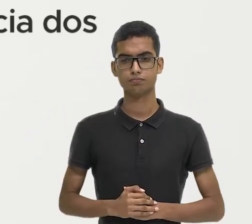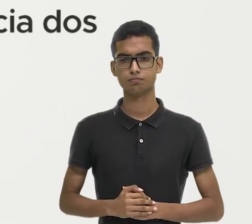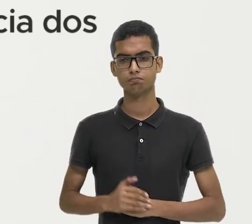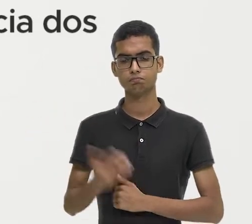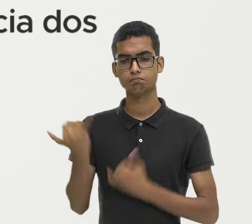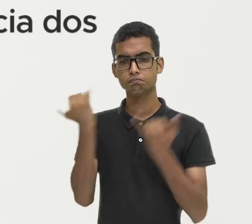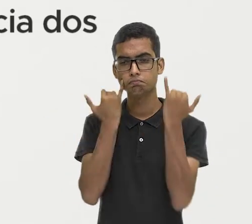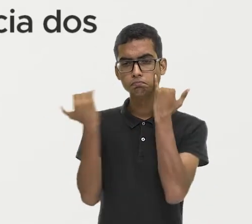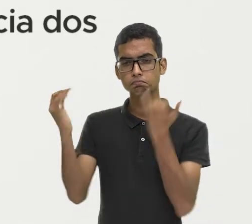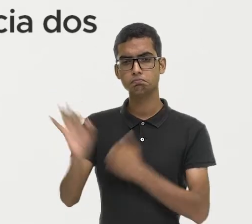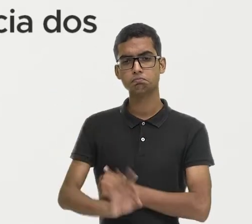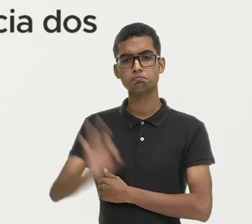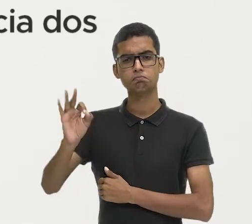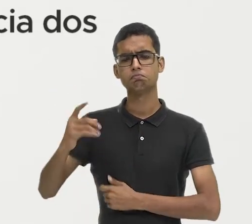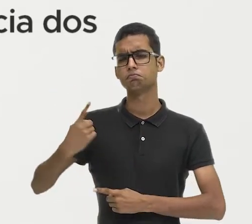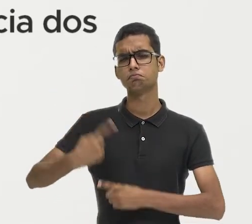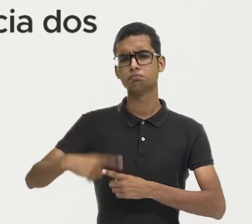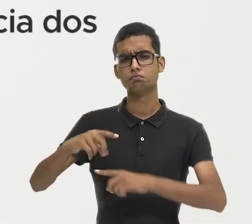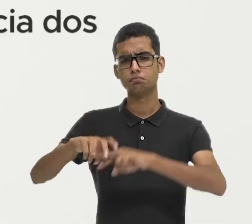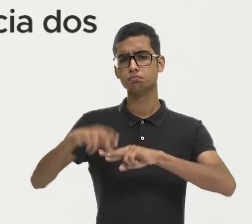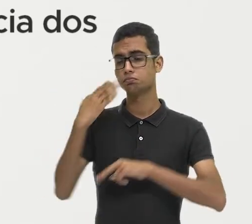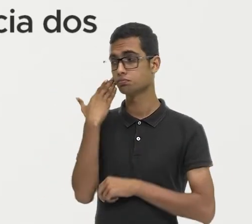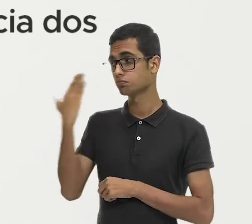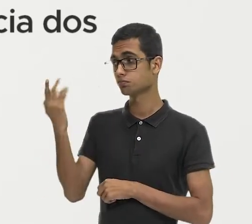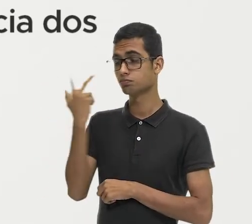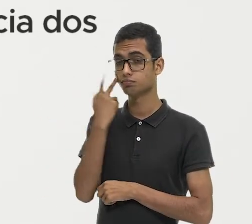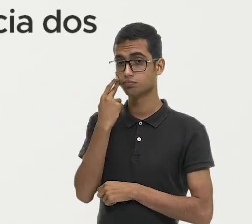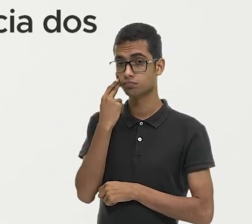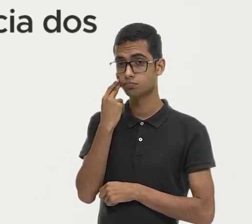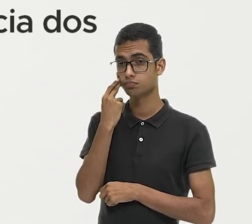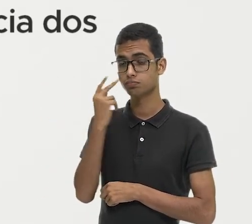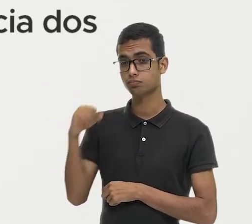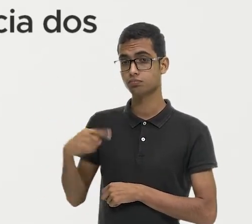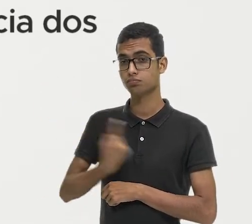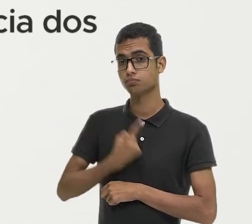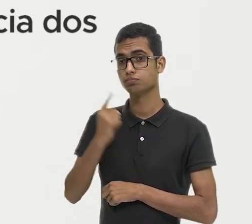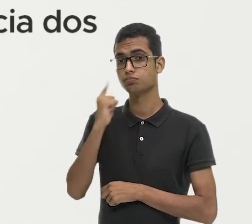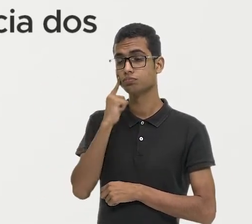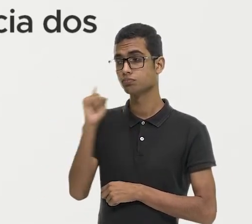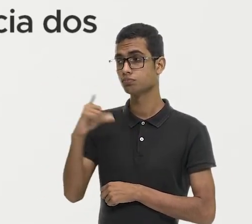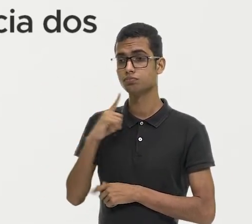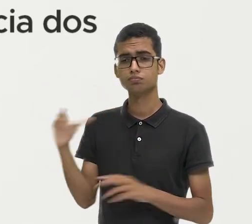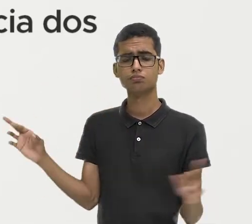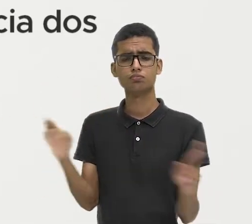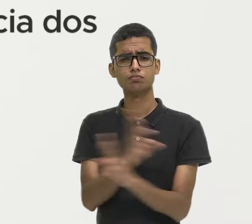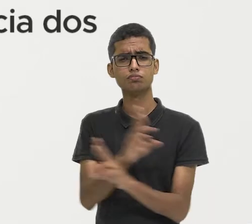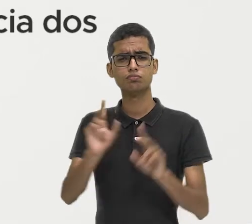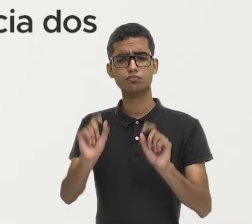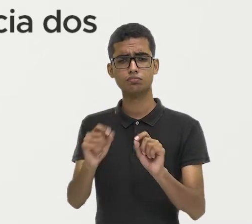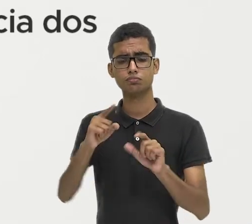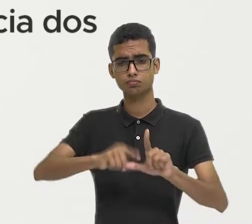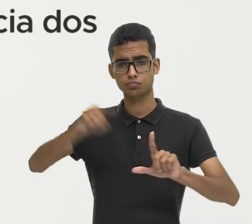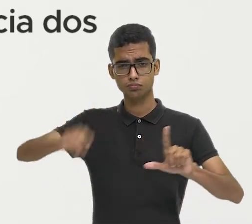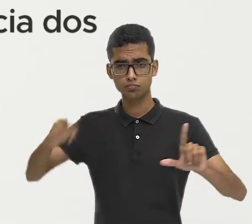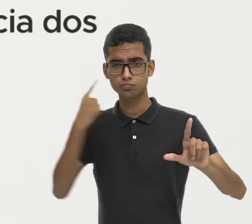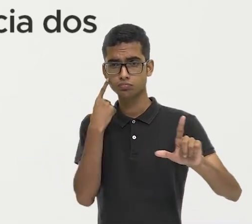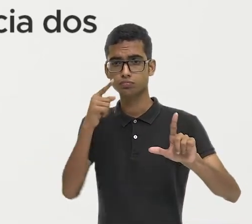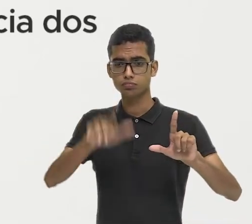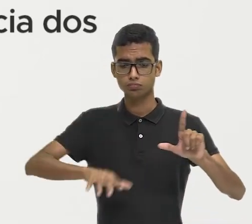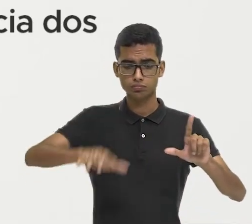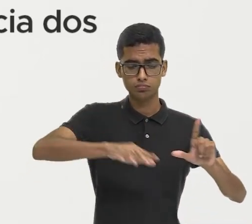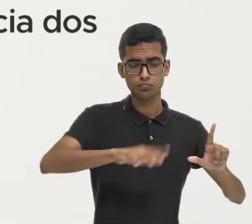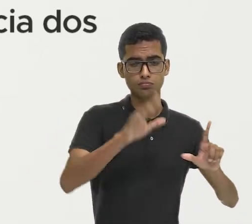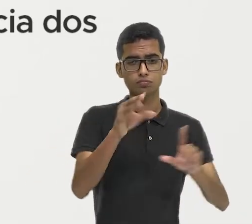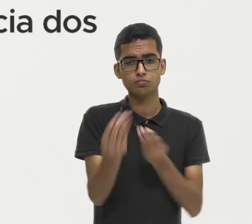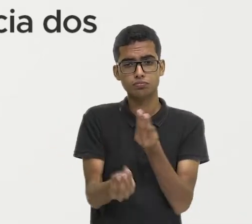informação aqui, os dados percentuais. Por quê? Porque geralmente a gente faz a associação de gráficos